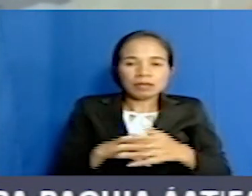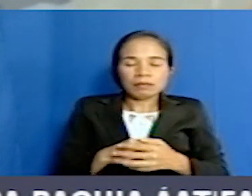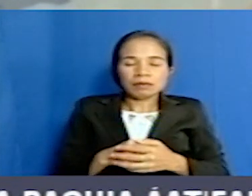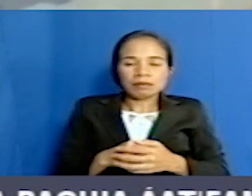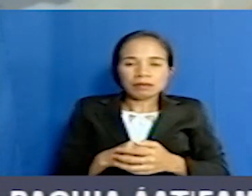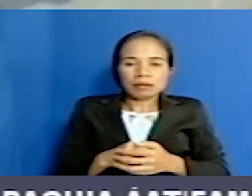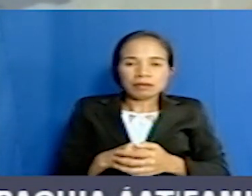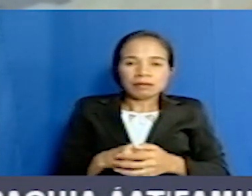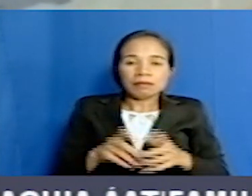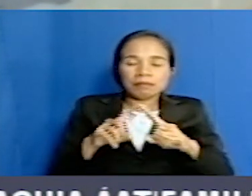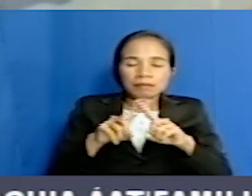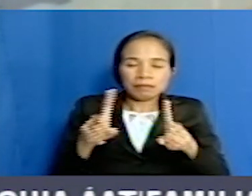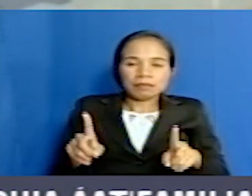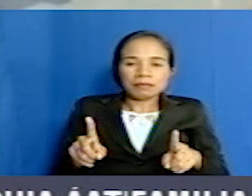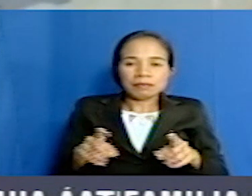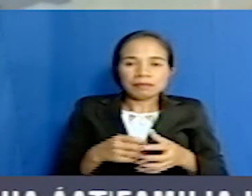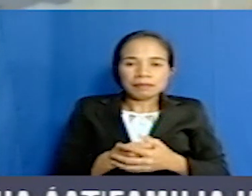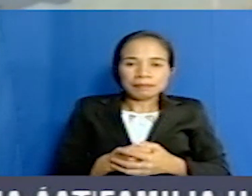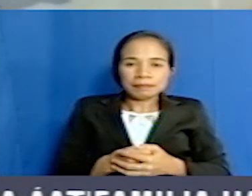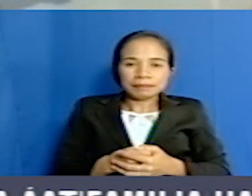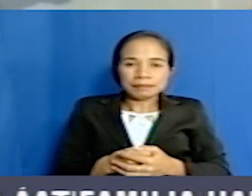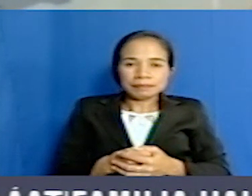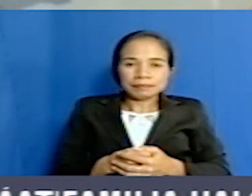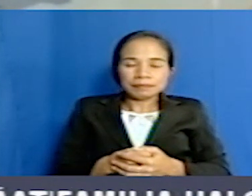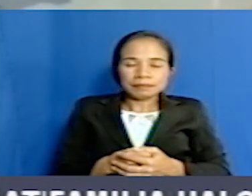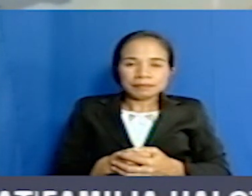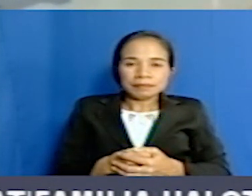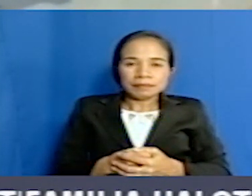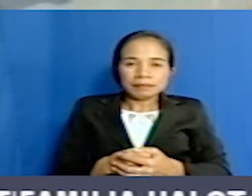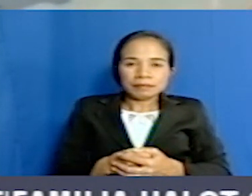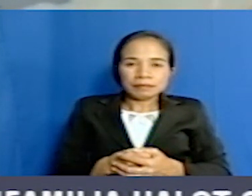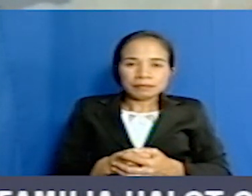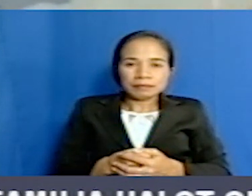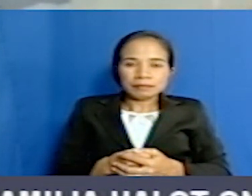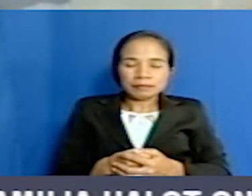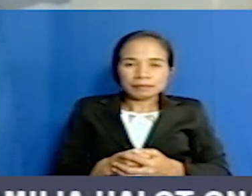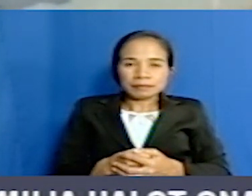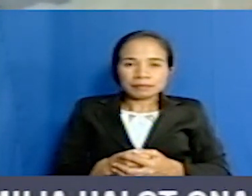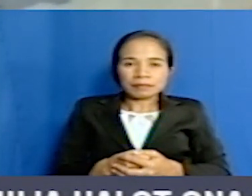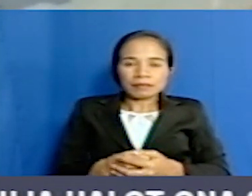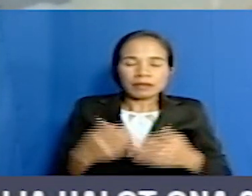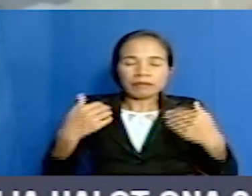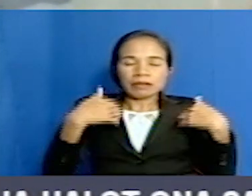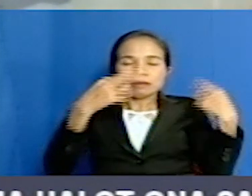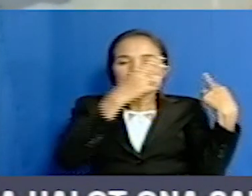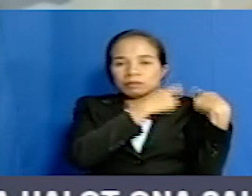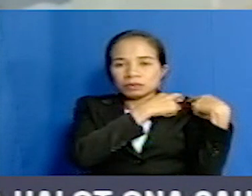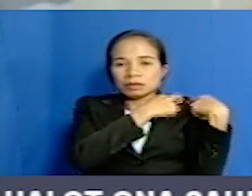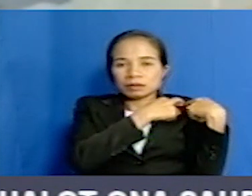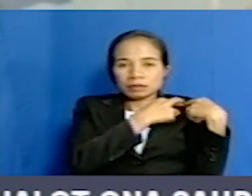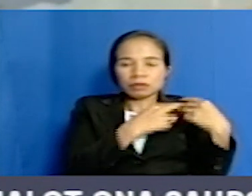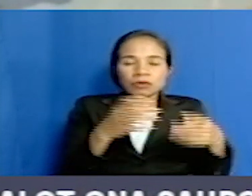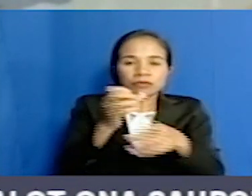idane mai be ba be ia nivel be strategia tamba nivel strategia ma kia kompetensia au di